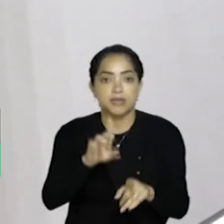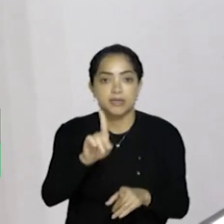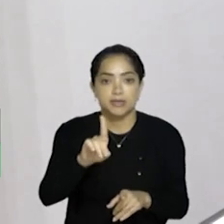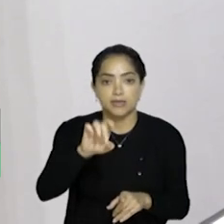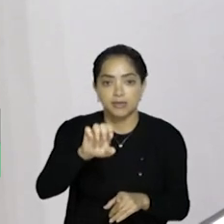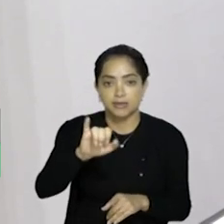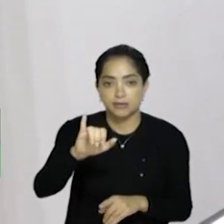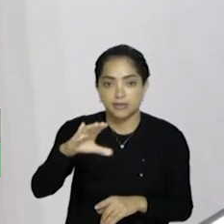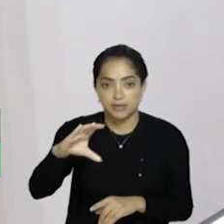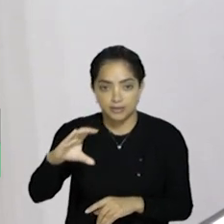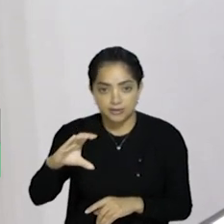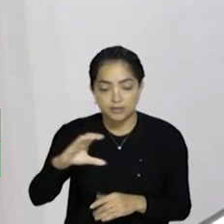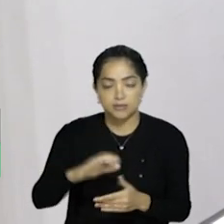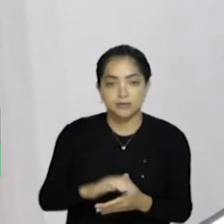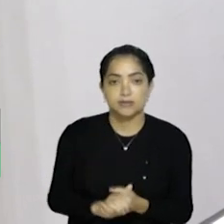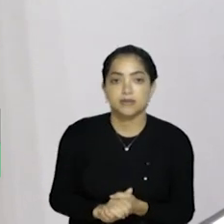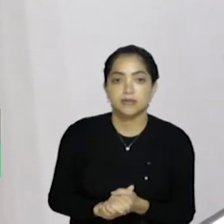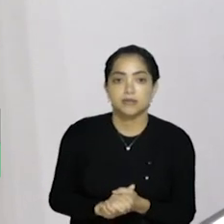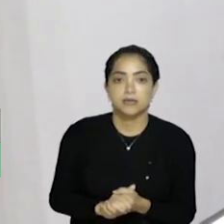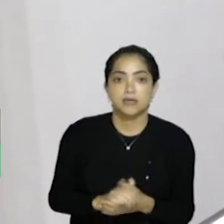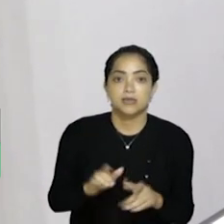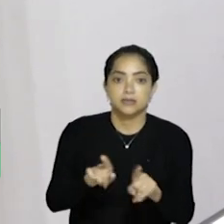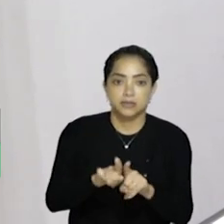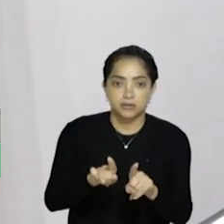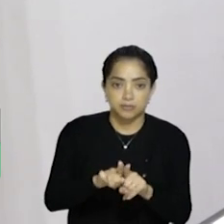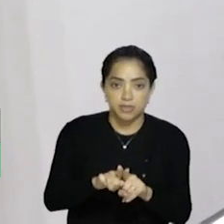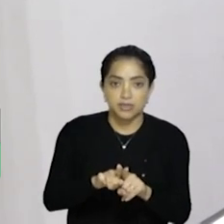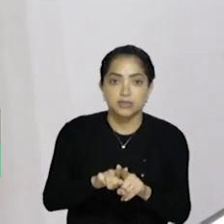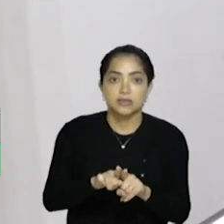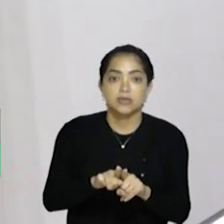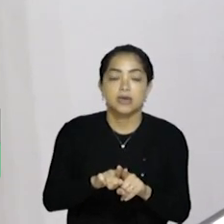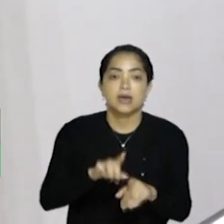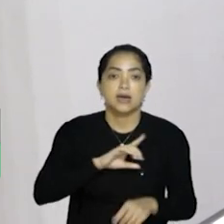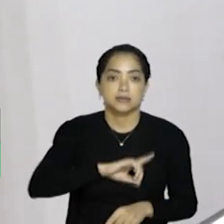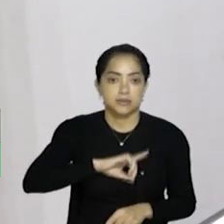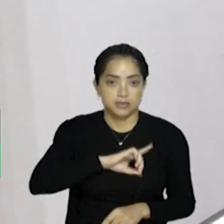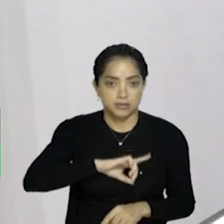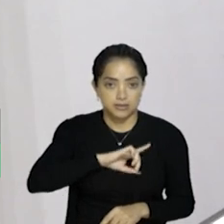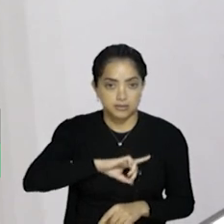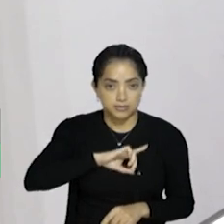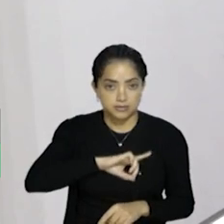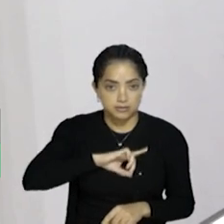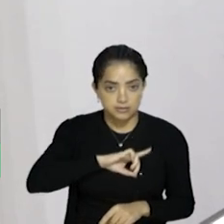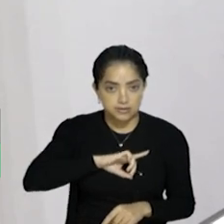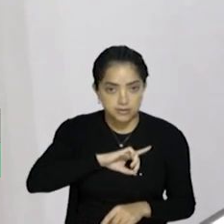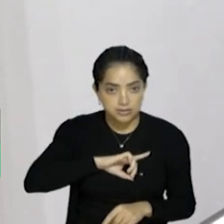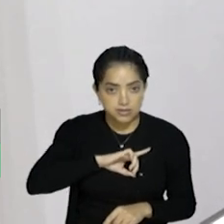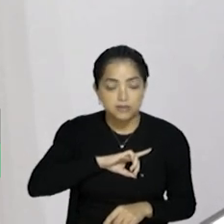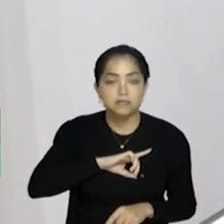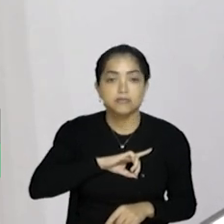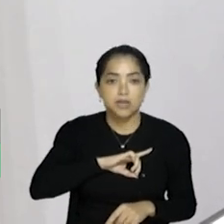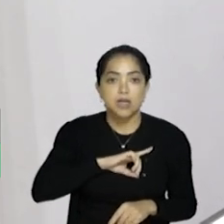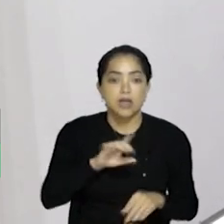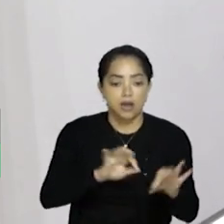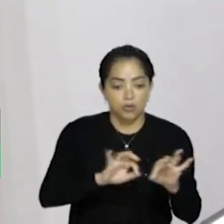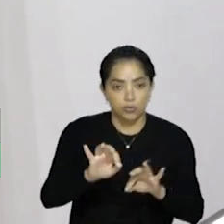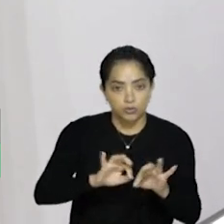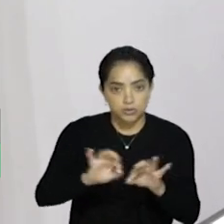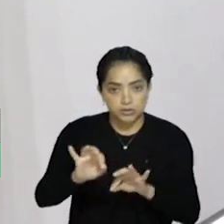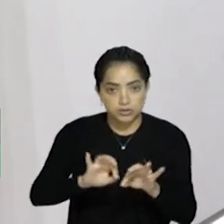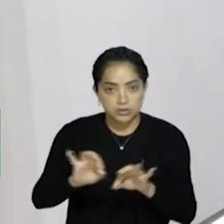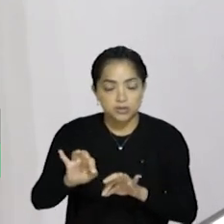criminal a delegação a delegacia de repressão ao Crime Organizado